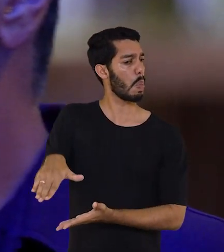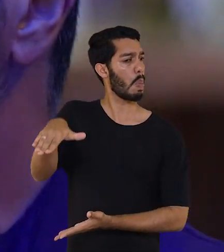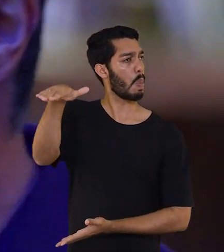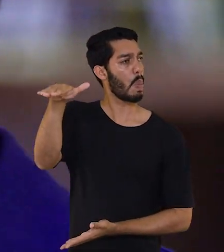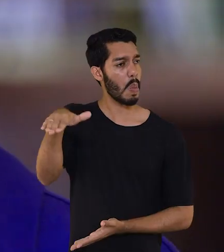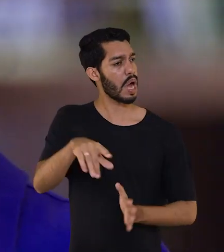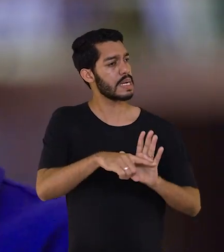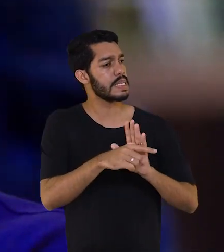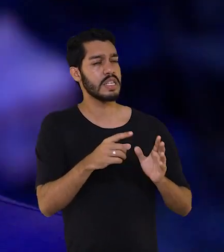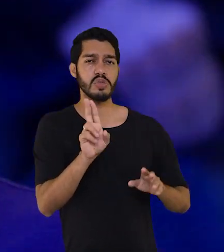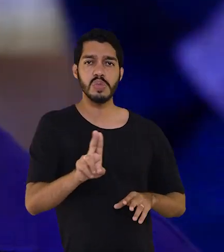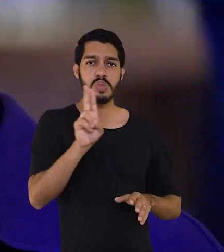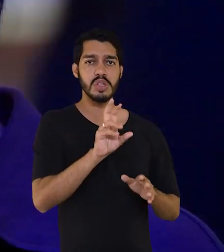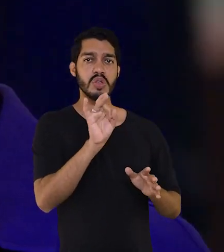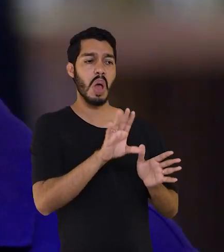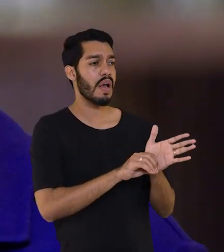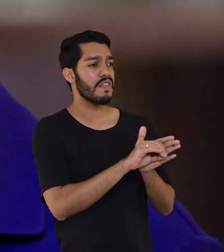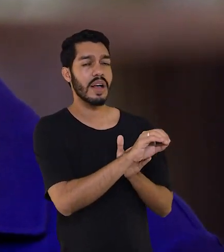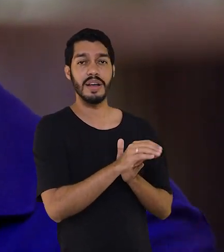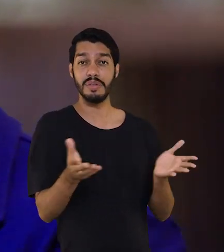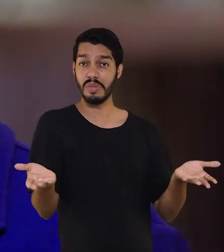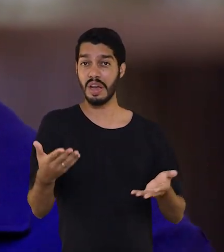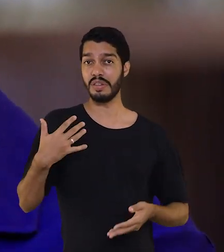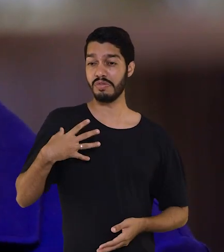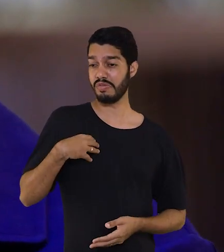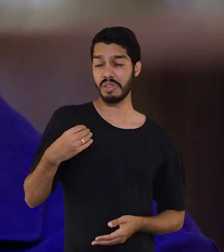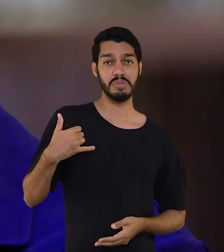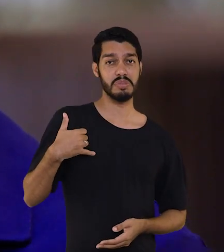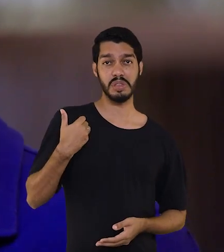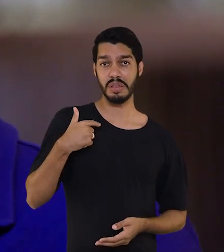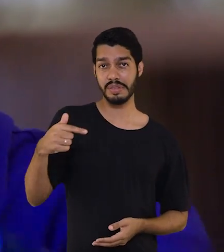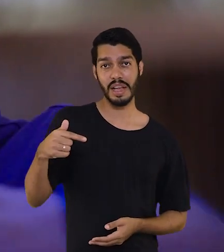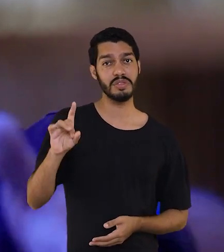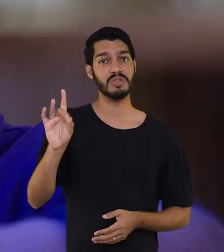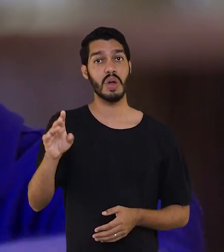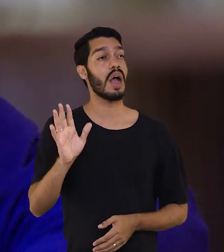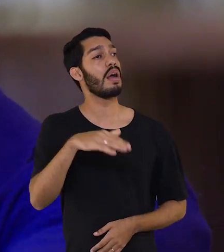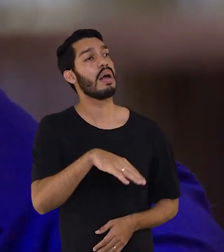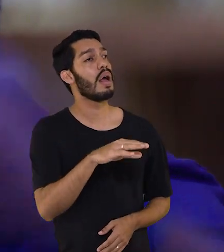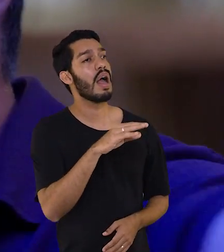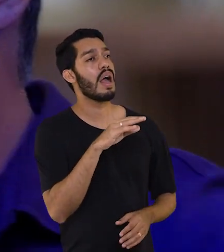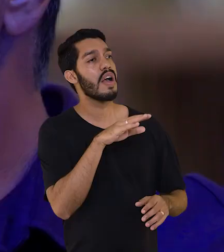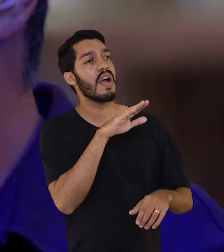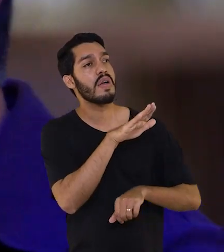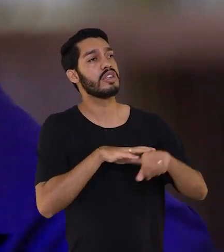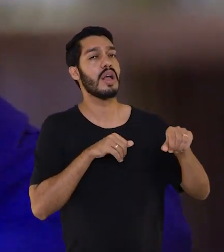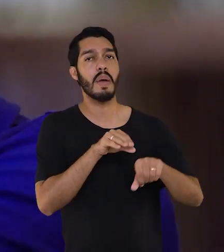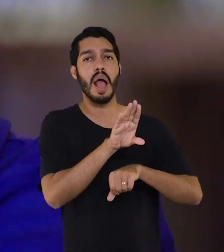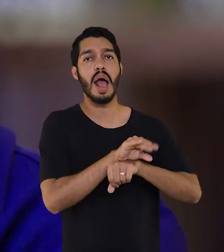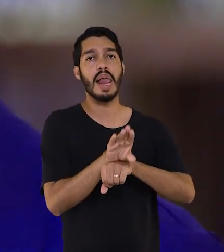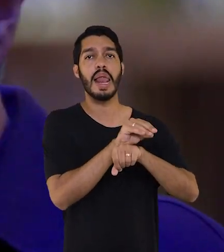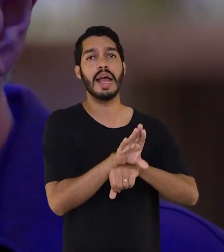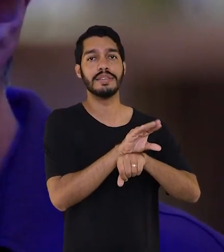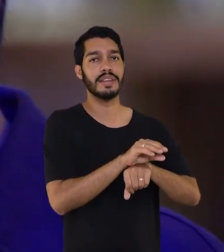serão quando se utilizarem isso? Tá? Hoje em dia, eu tenho um filho de 7 anos que vai lá, Alexa, não sei o quê,